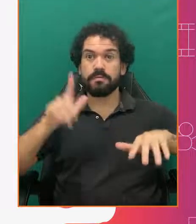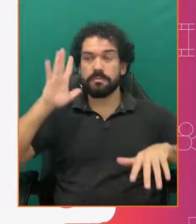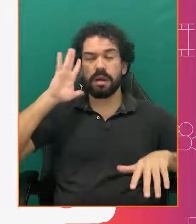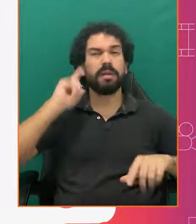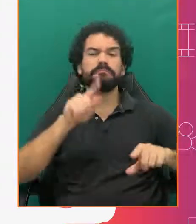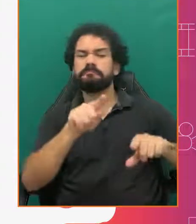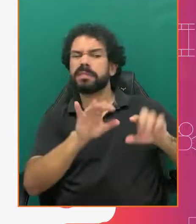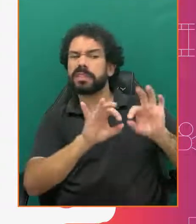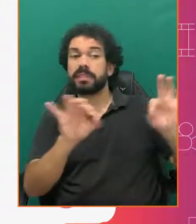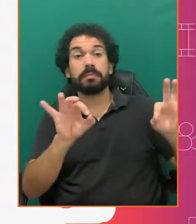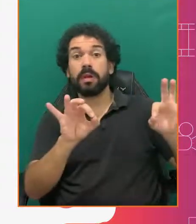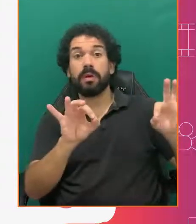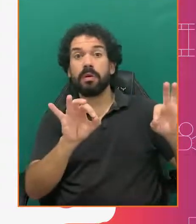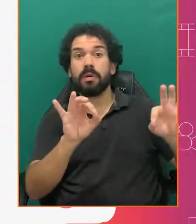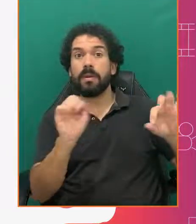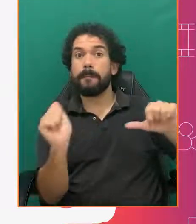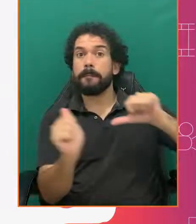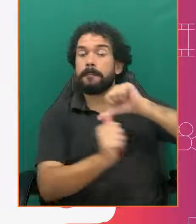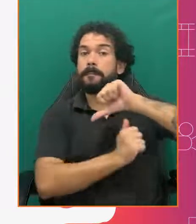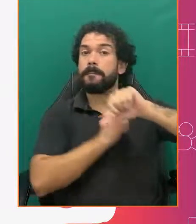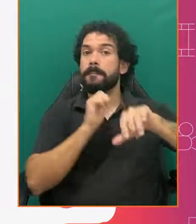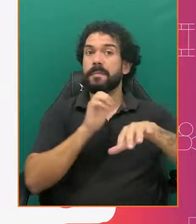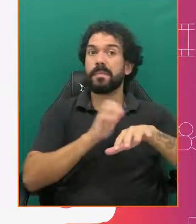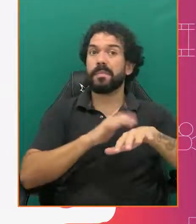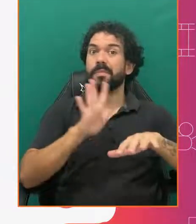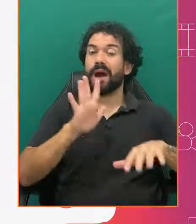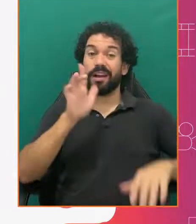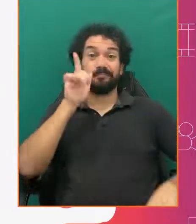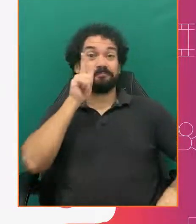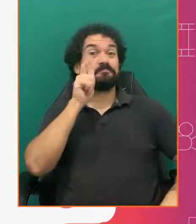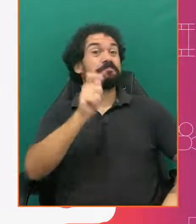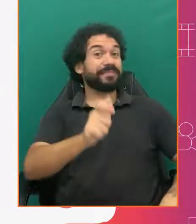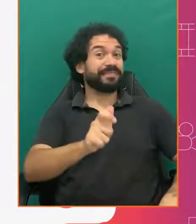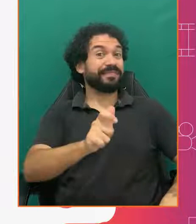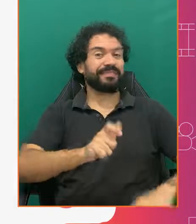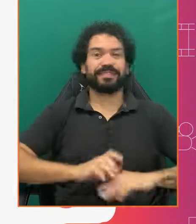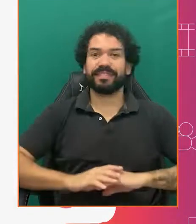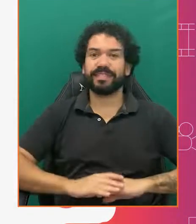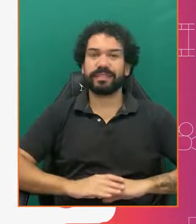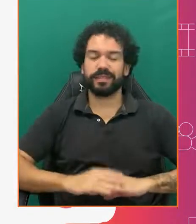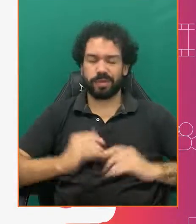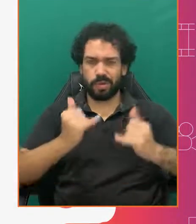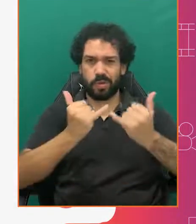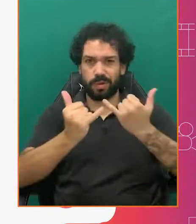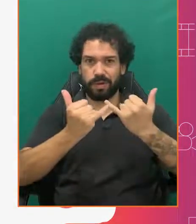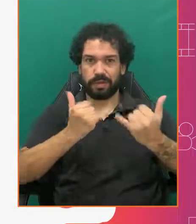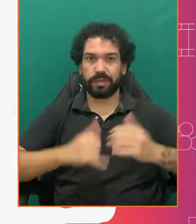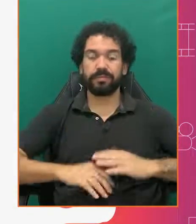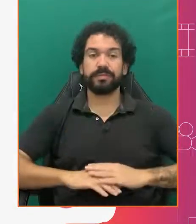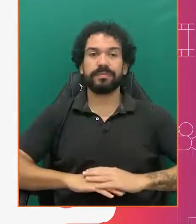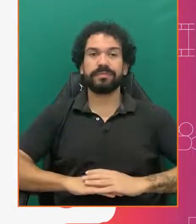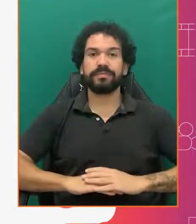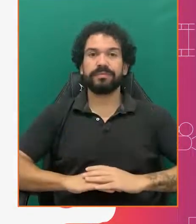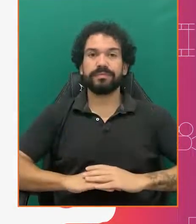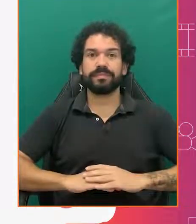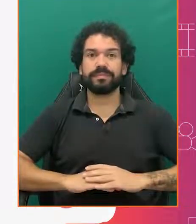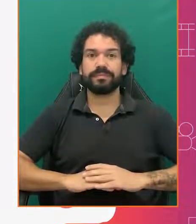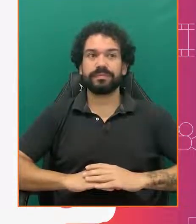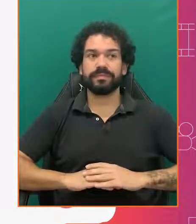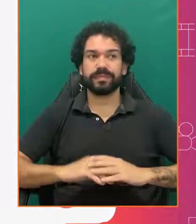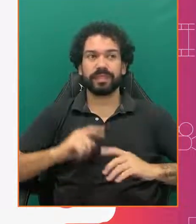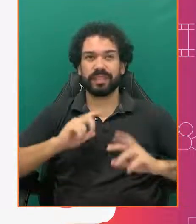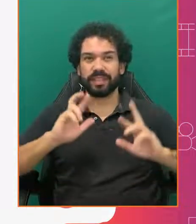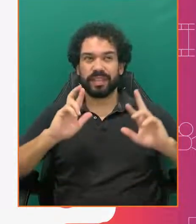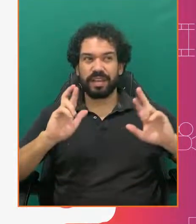então ser simples vai se tornar uma coisa muito mais interessante. Por exemplo, a diferença